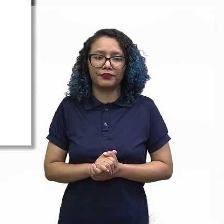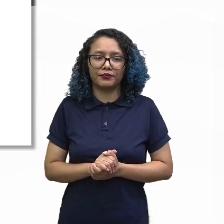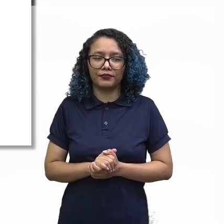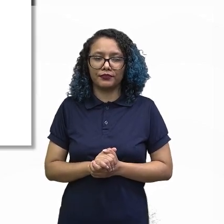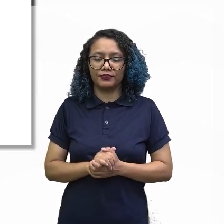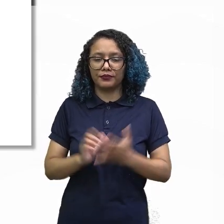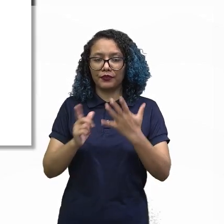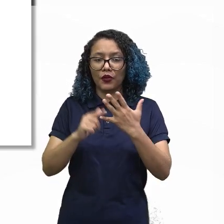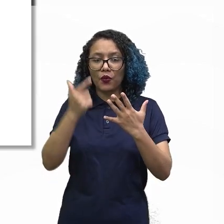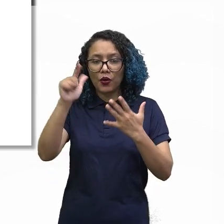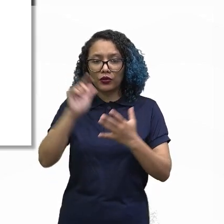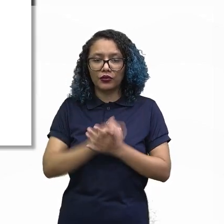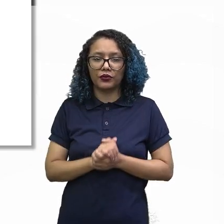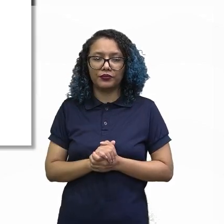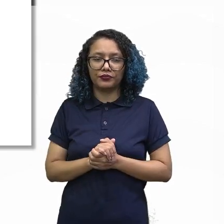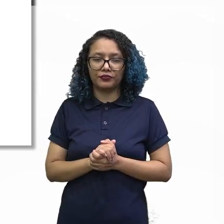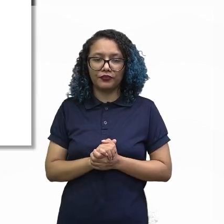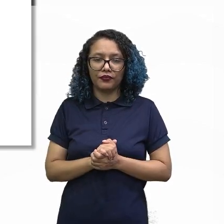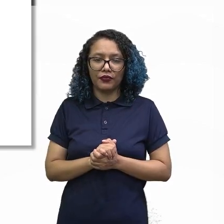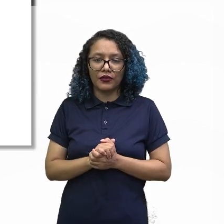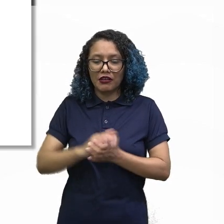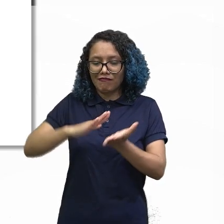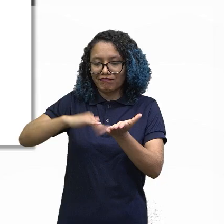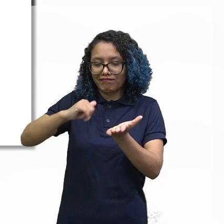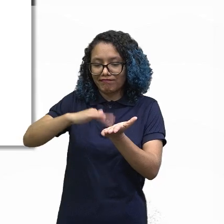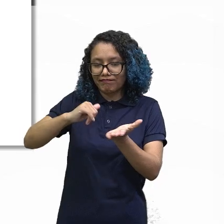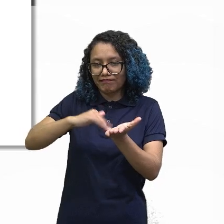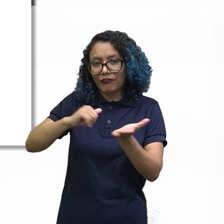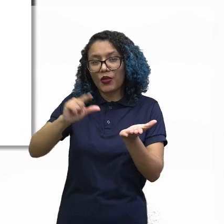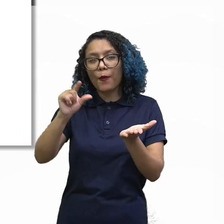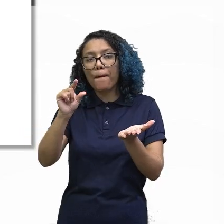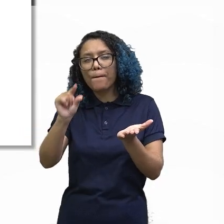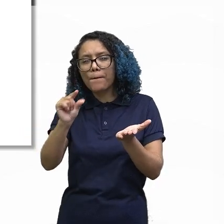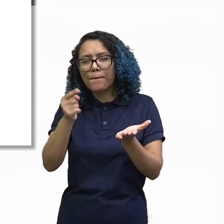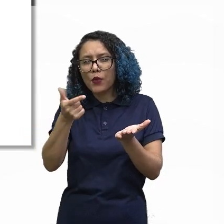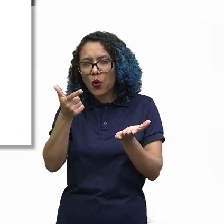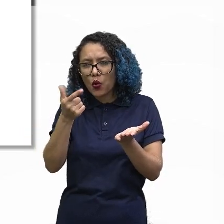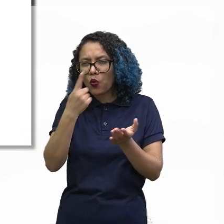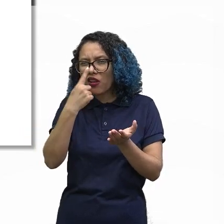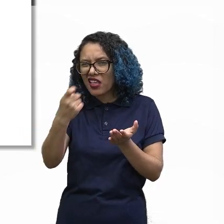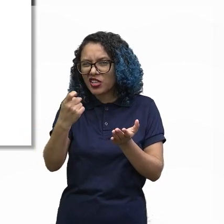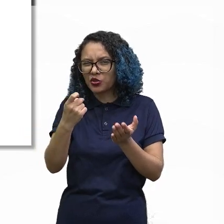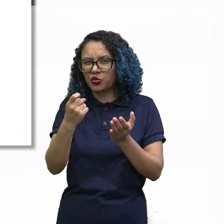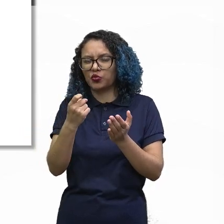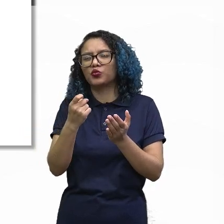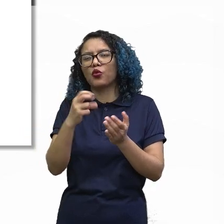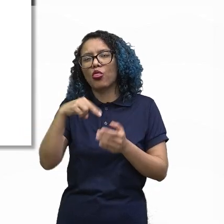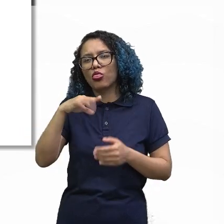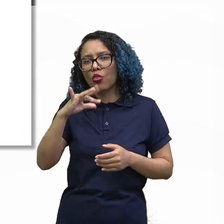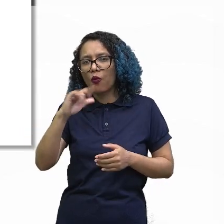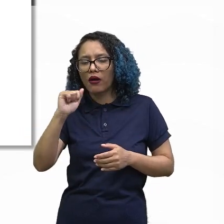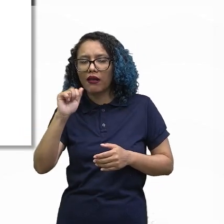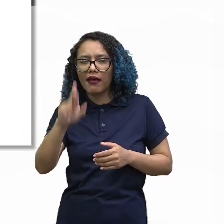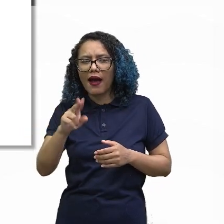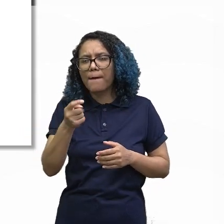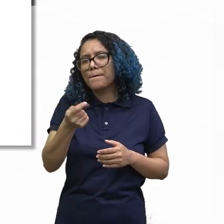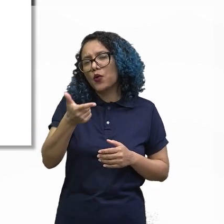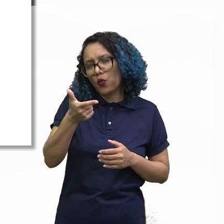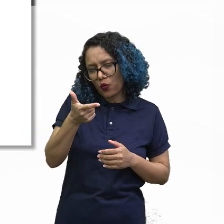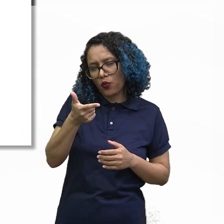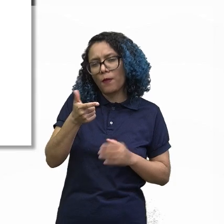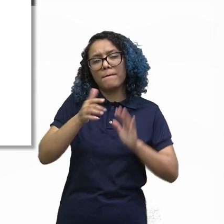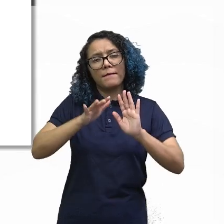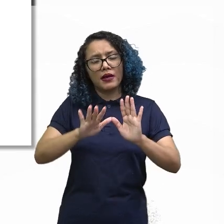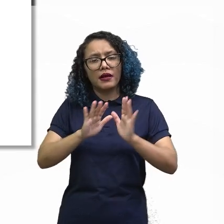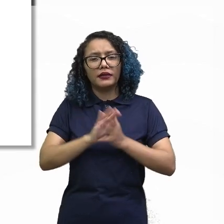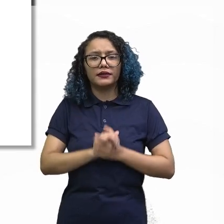temos produção de pequena quantidade de rejeitos, né? O que a gente chama de lixo nuclear. Ele vem em pequena quantidade,